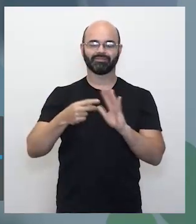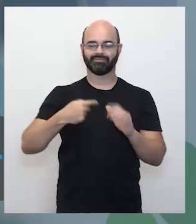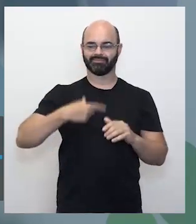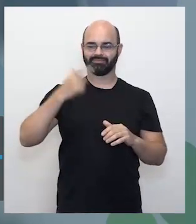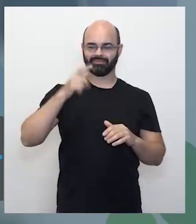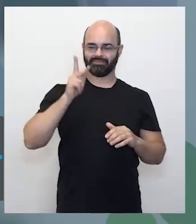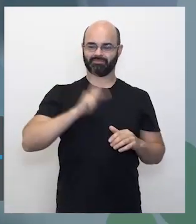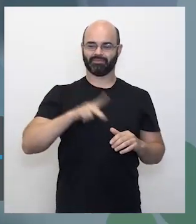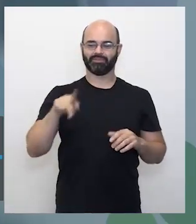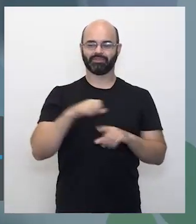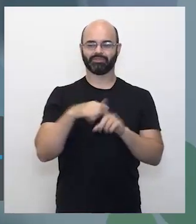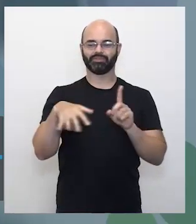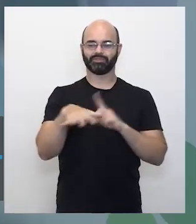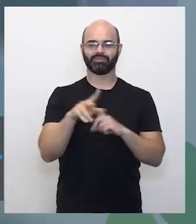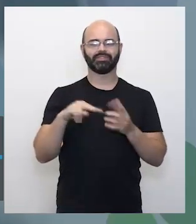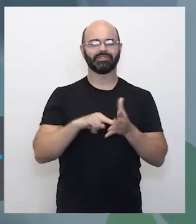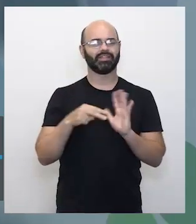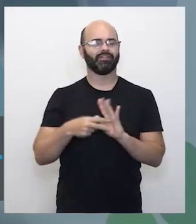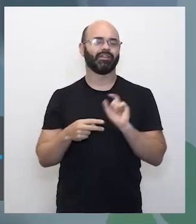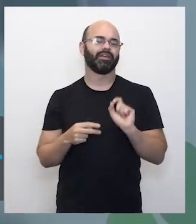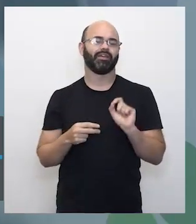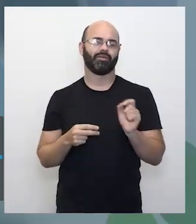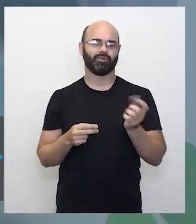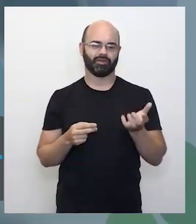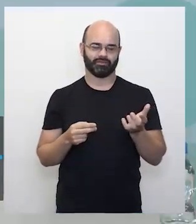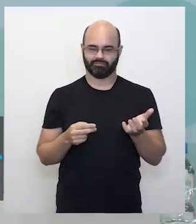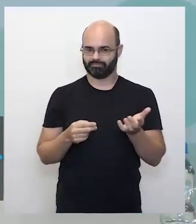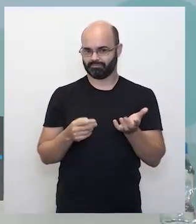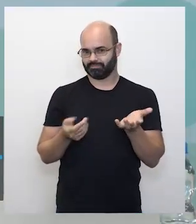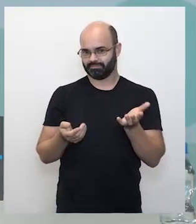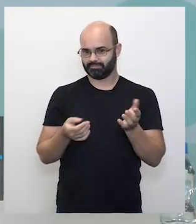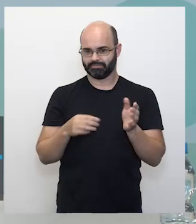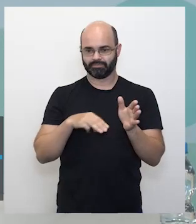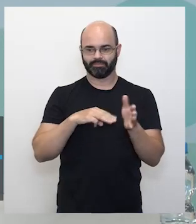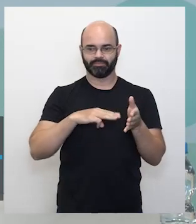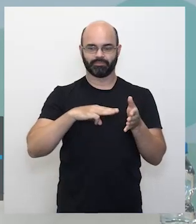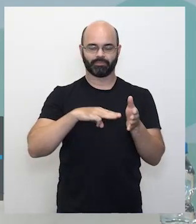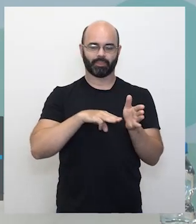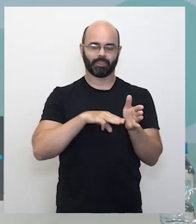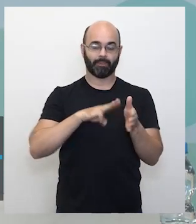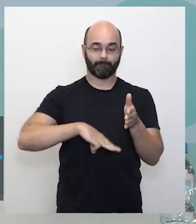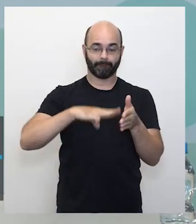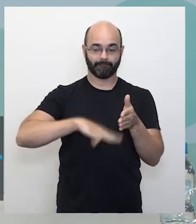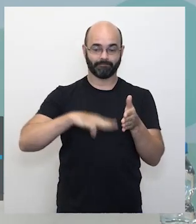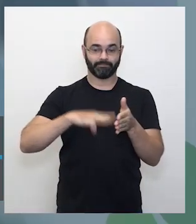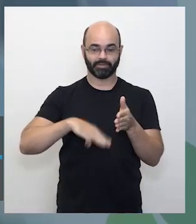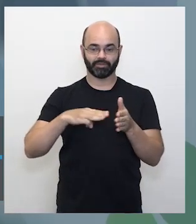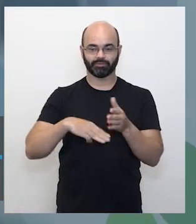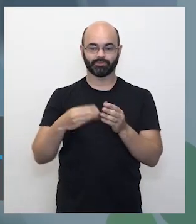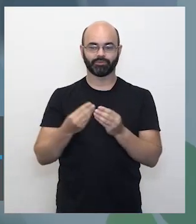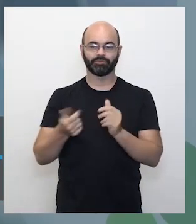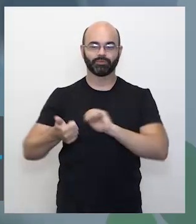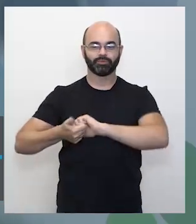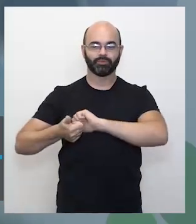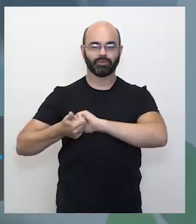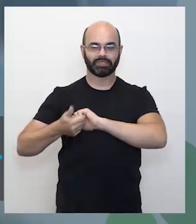professora de sociologia já é um método qualitativo, porque entra aí uma série de referenciais mais profundos sobre